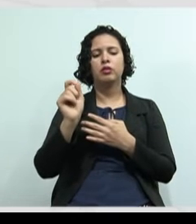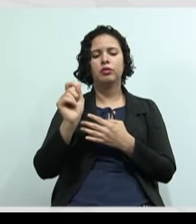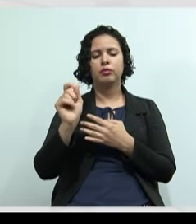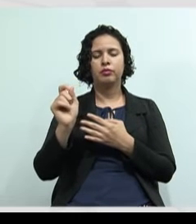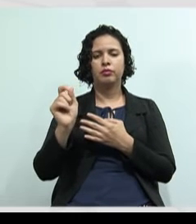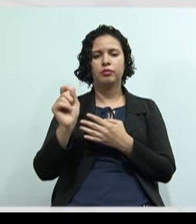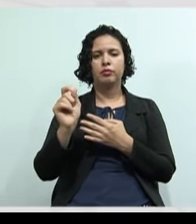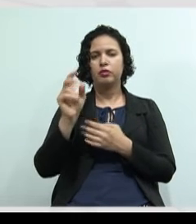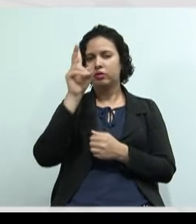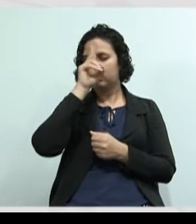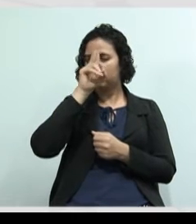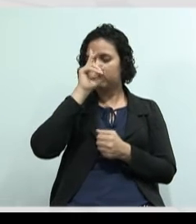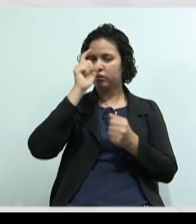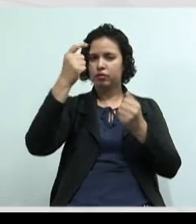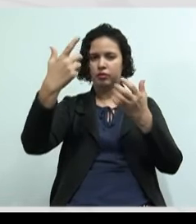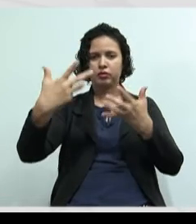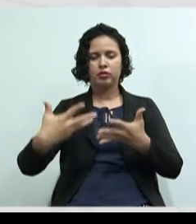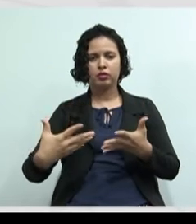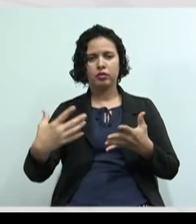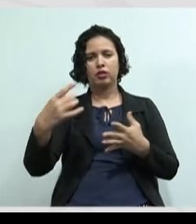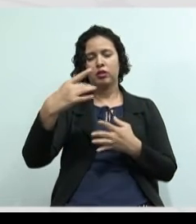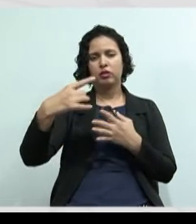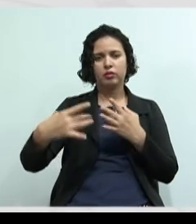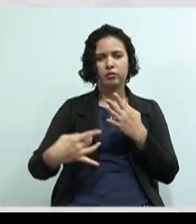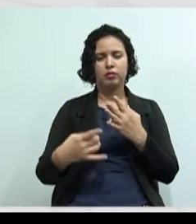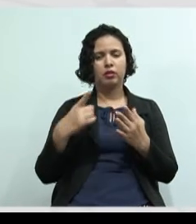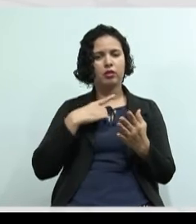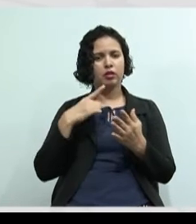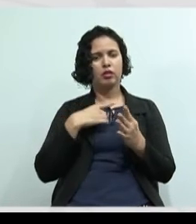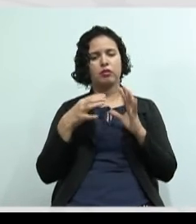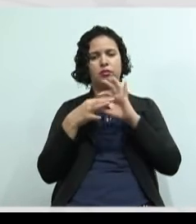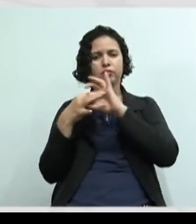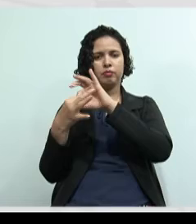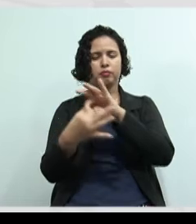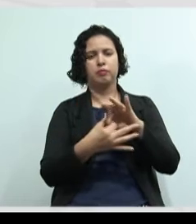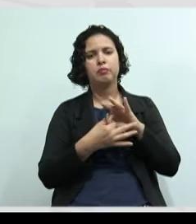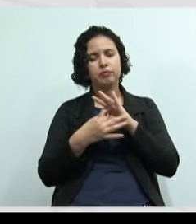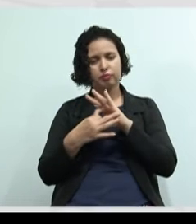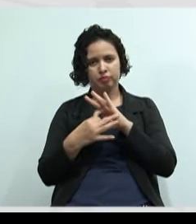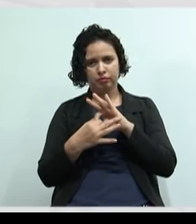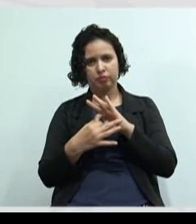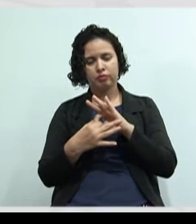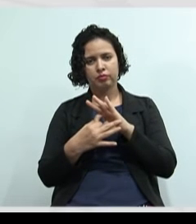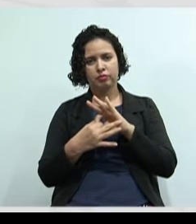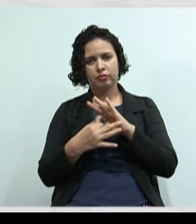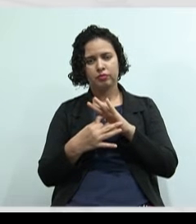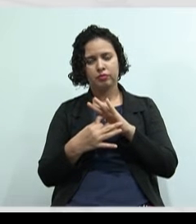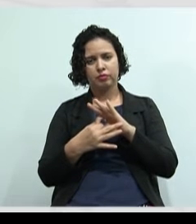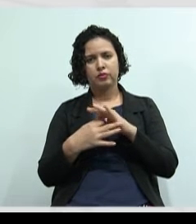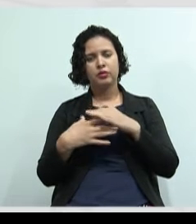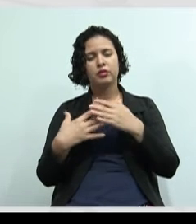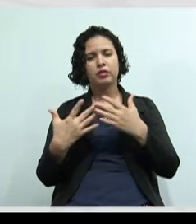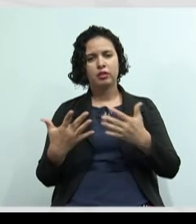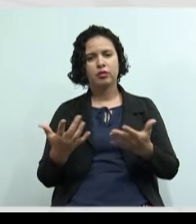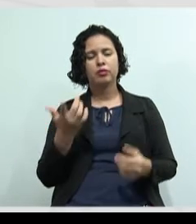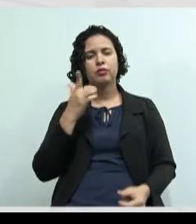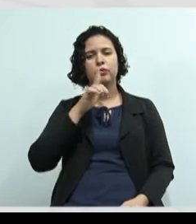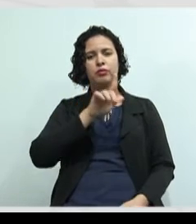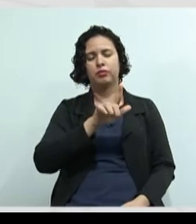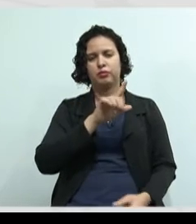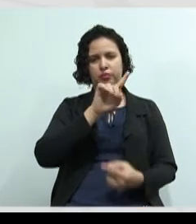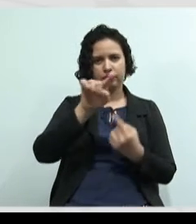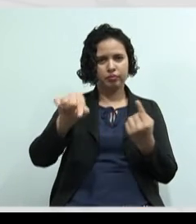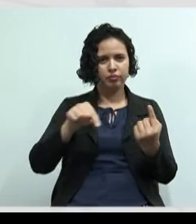ó, lembra que eu falei para vocês, cada uma delas traz uma relação de causa e efeito. Para mim poder conseguir alcançar